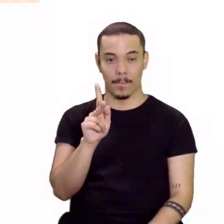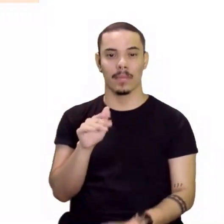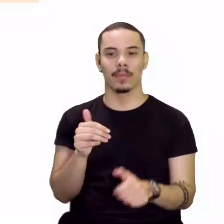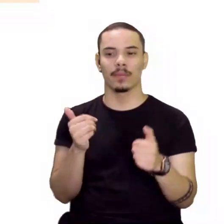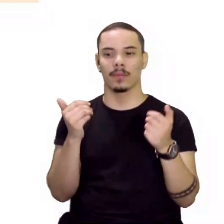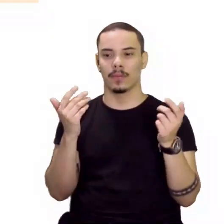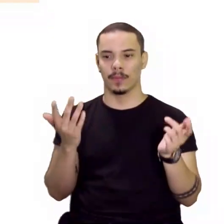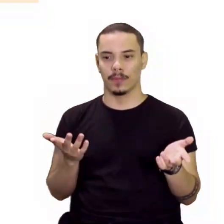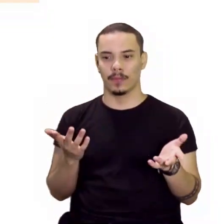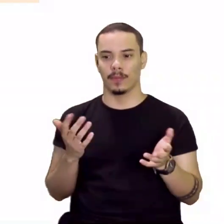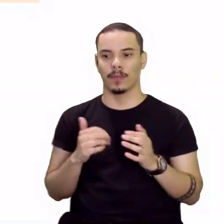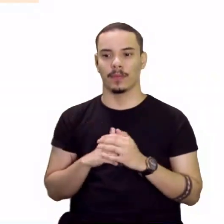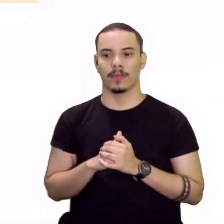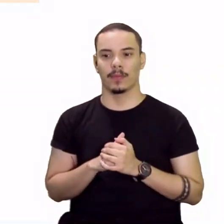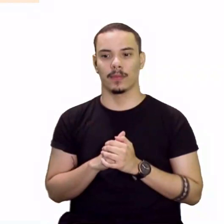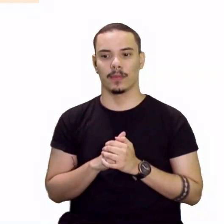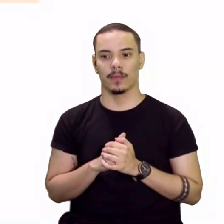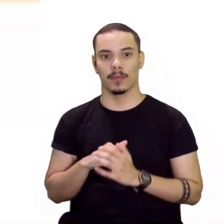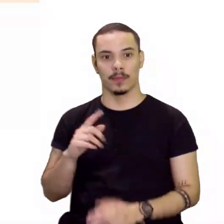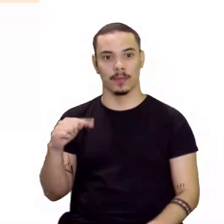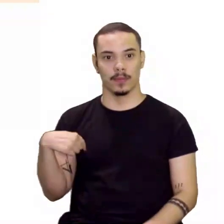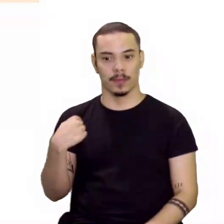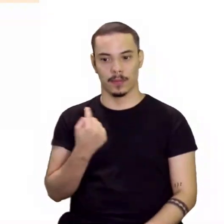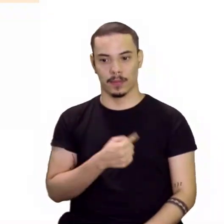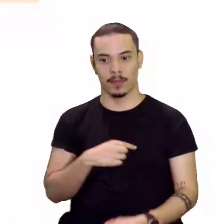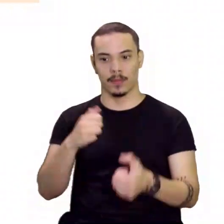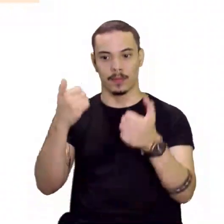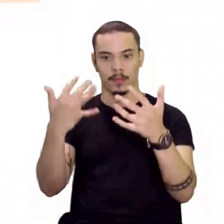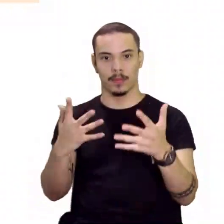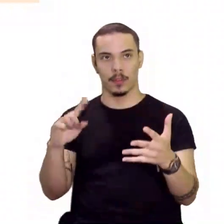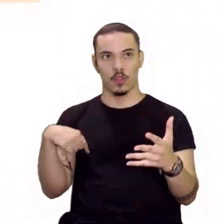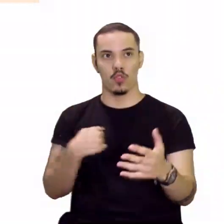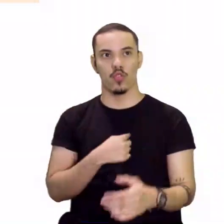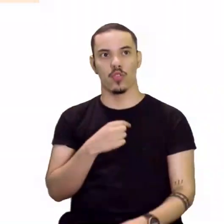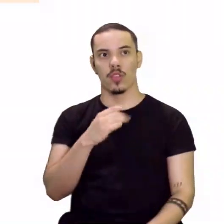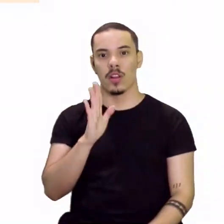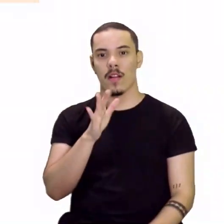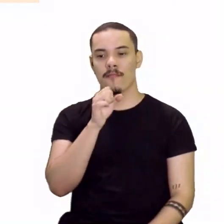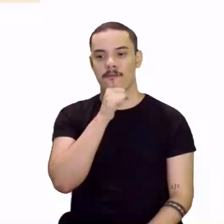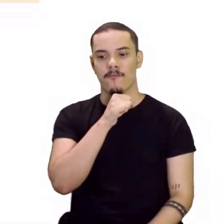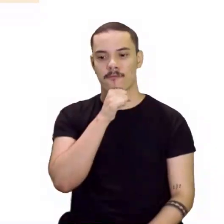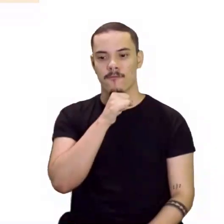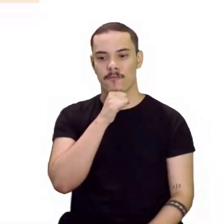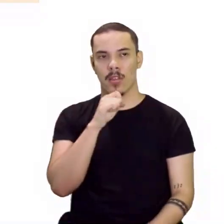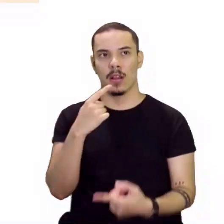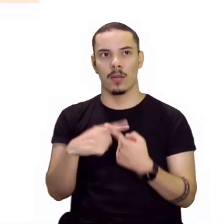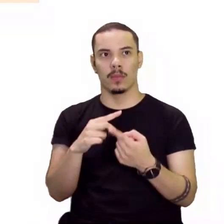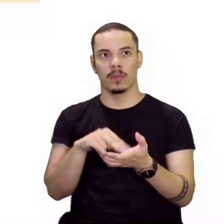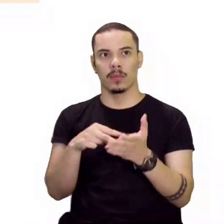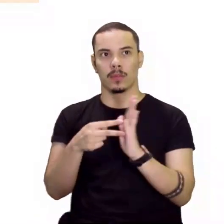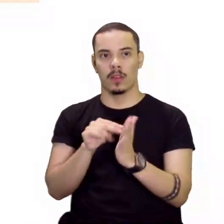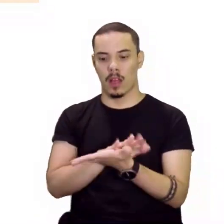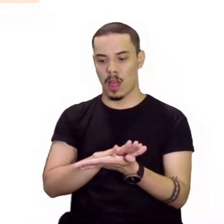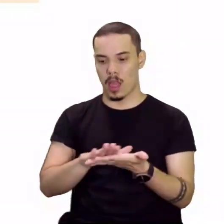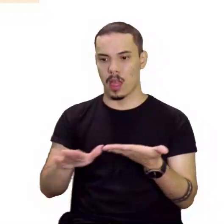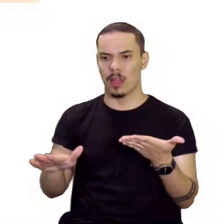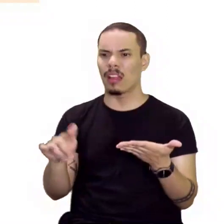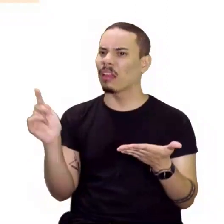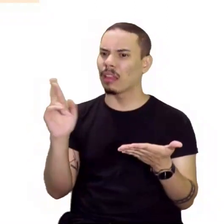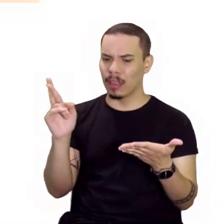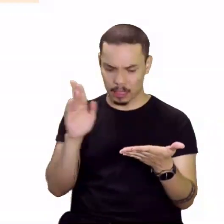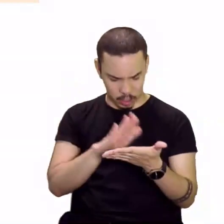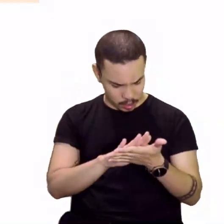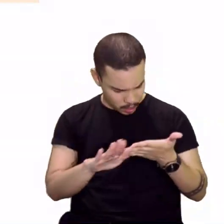Portanto, quando nós falamos que a nossa estrutura é velha, é porque elas estão desgastadas. E quem que desgasta,